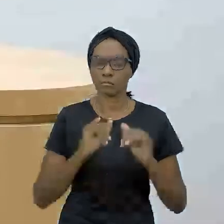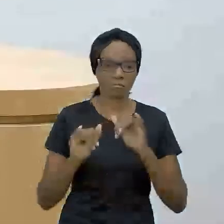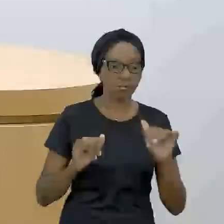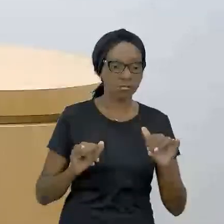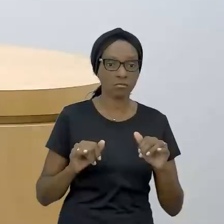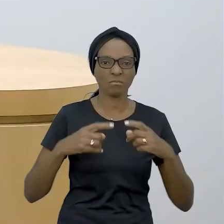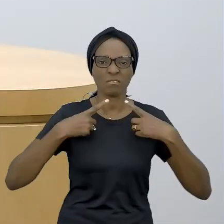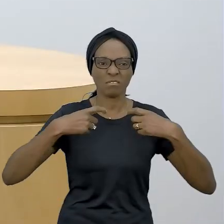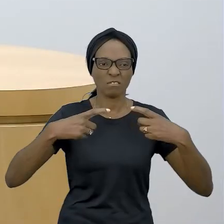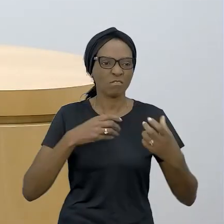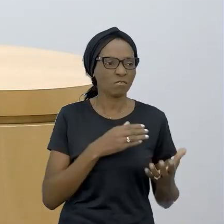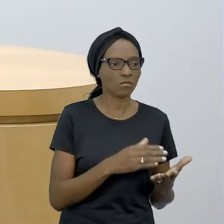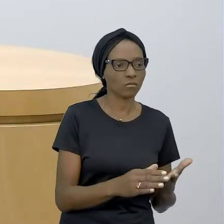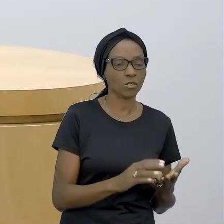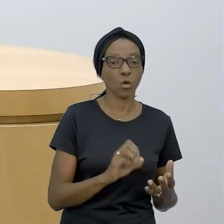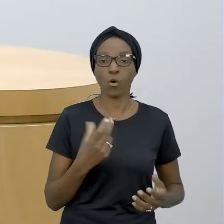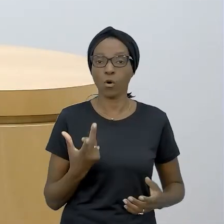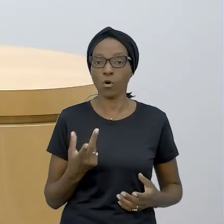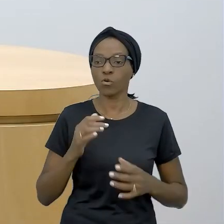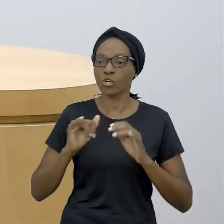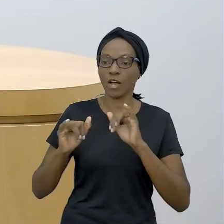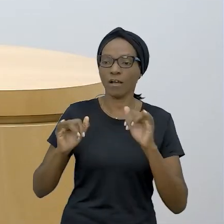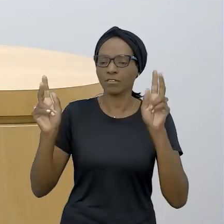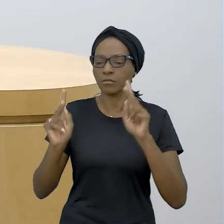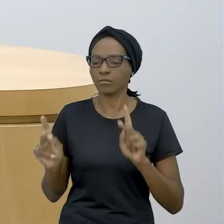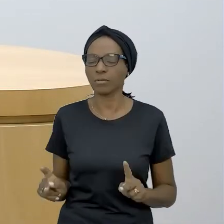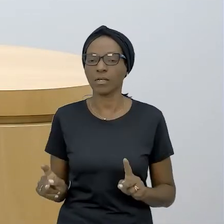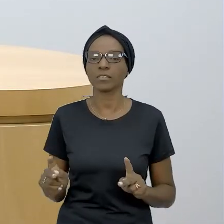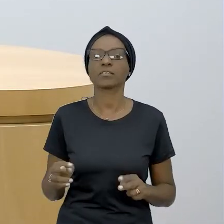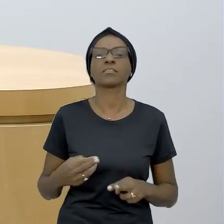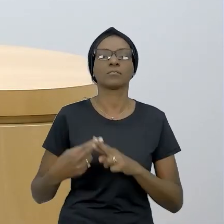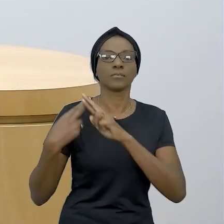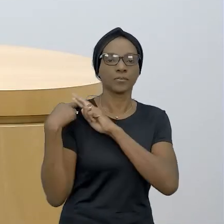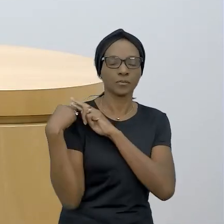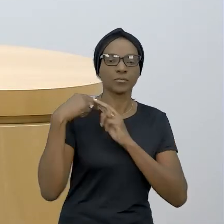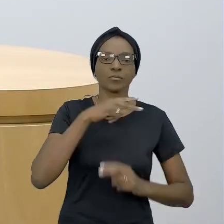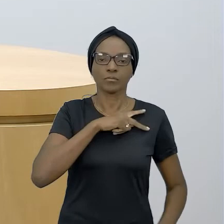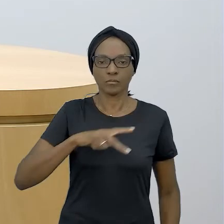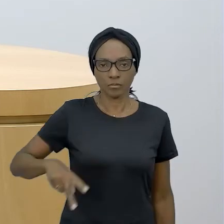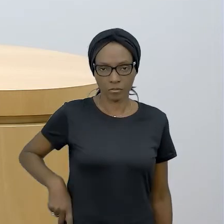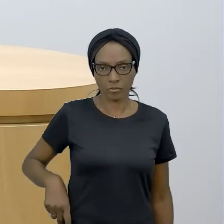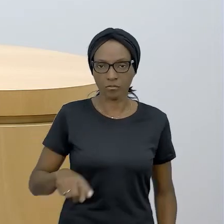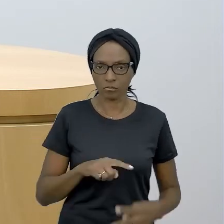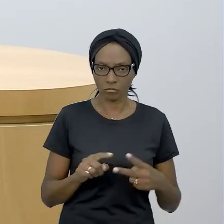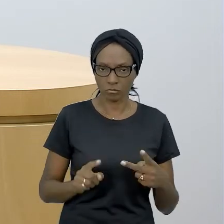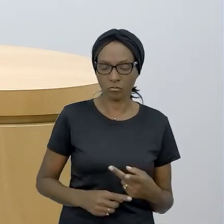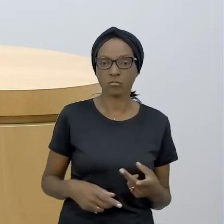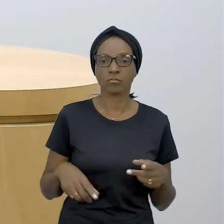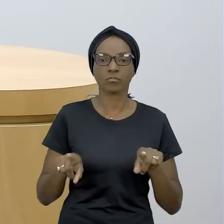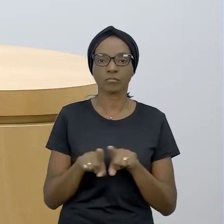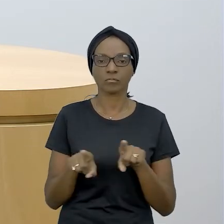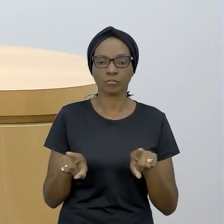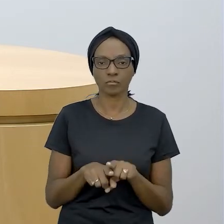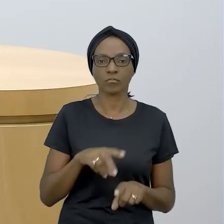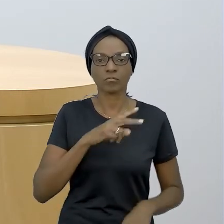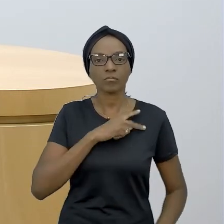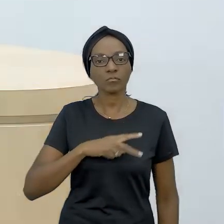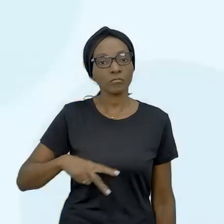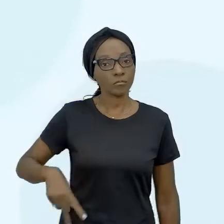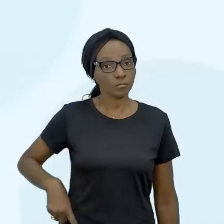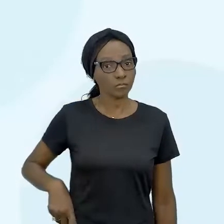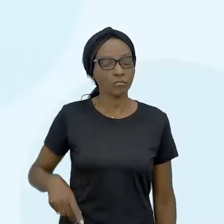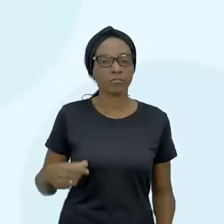quanto celebrar a paz competem, então, as atribuições do presidente. Além disso, também cabe ao presidente